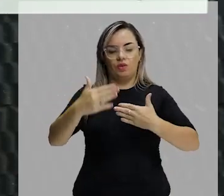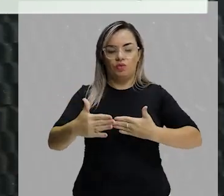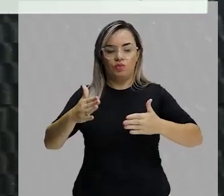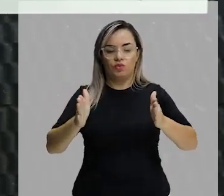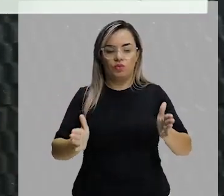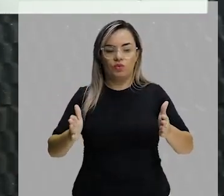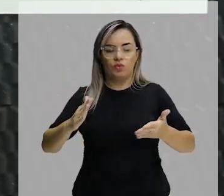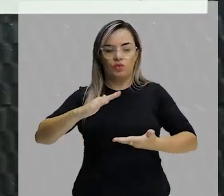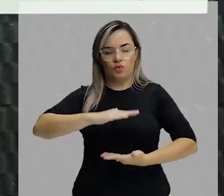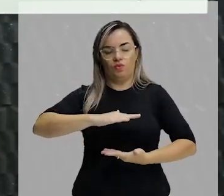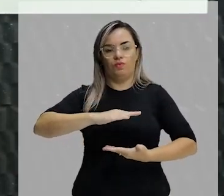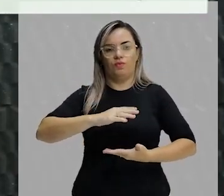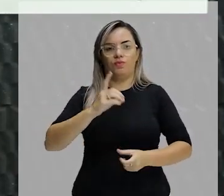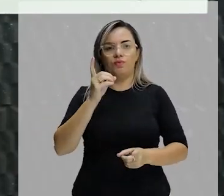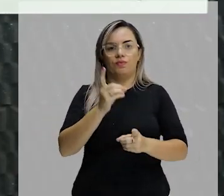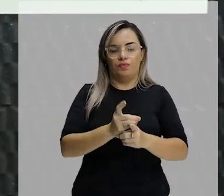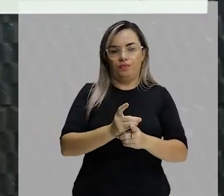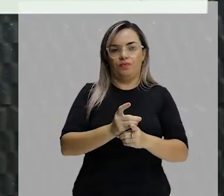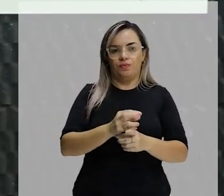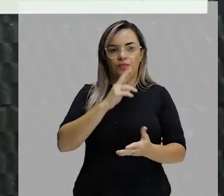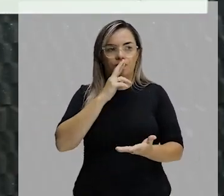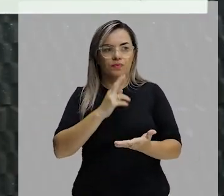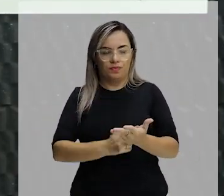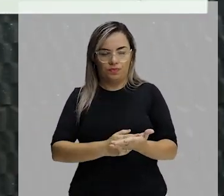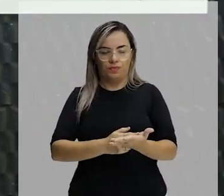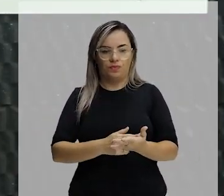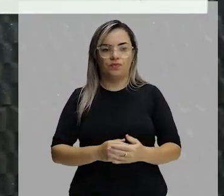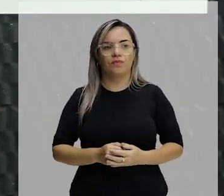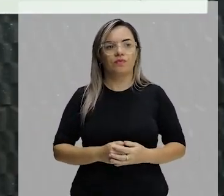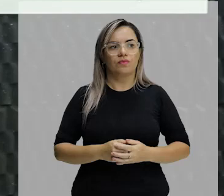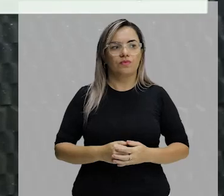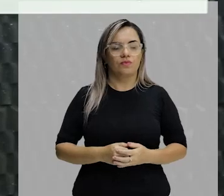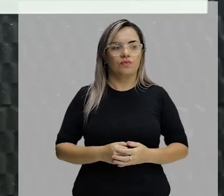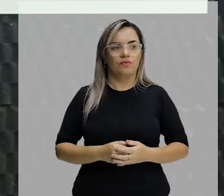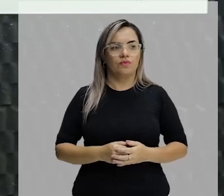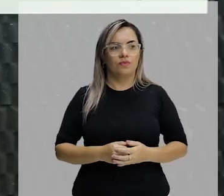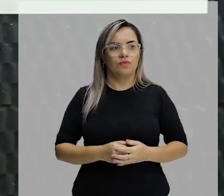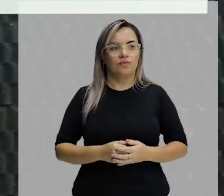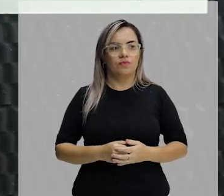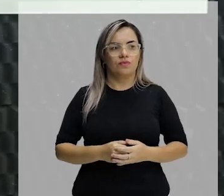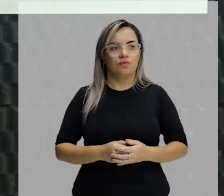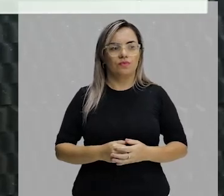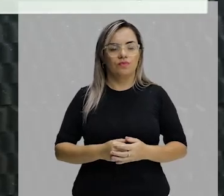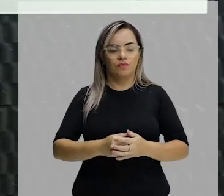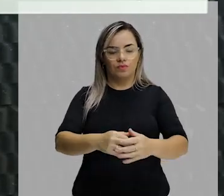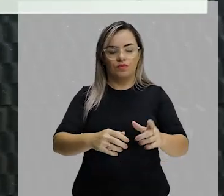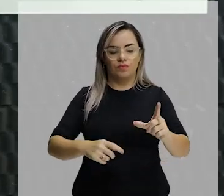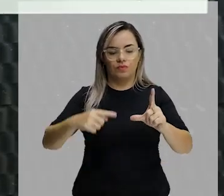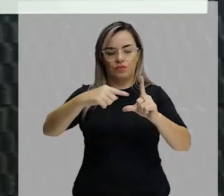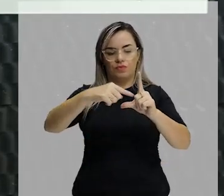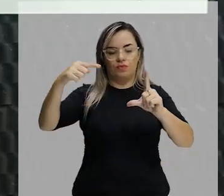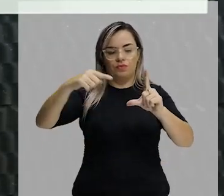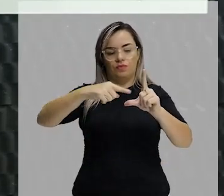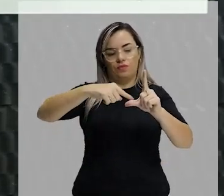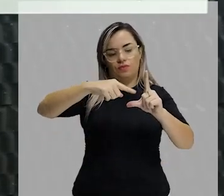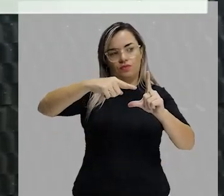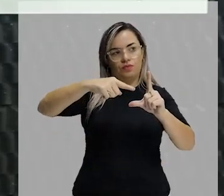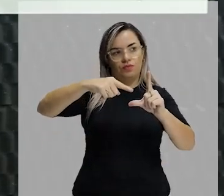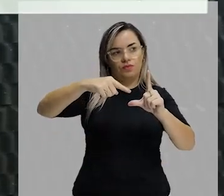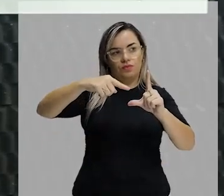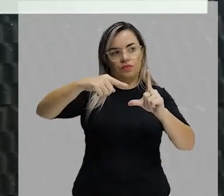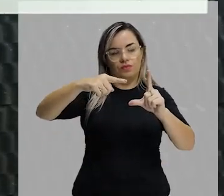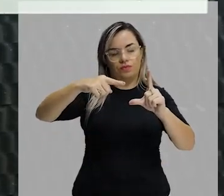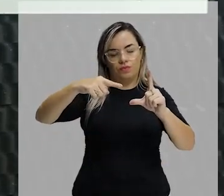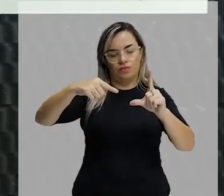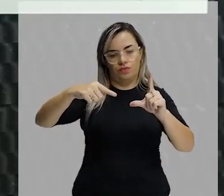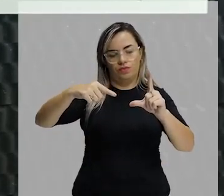certo? Então, o que eu vou fazer? Eu vou aplicar aqui, ó, o teorema de Pitágoras. Quadrado da hipotenusa é igual